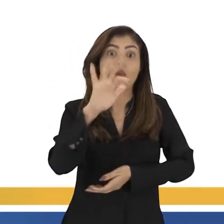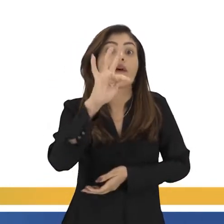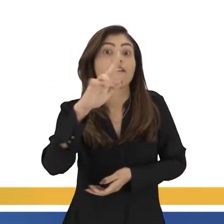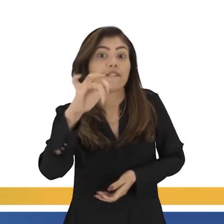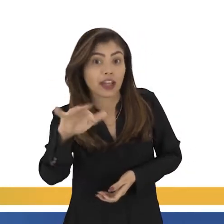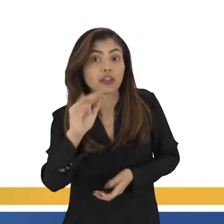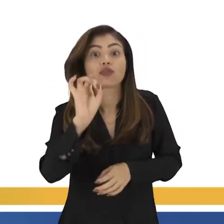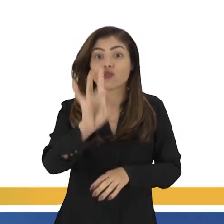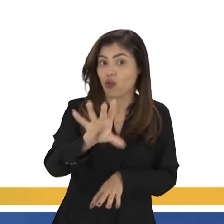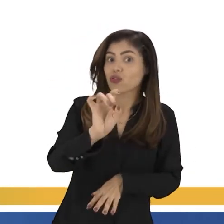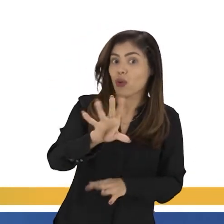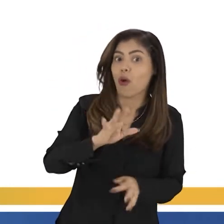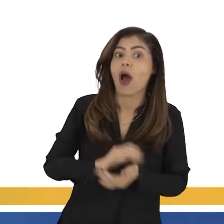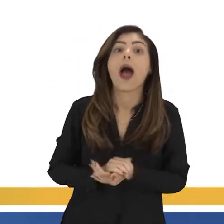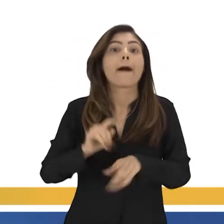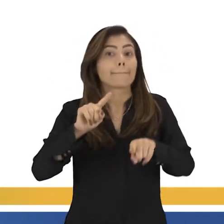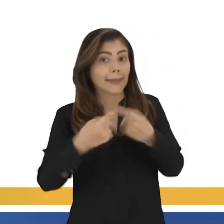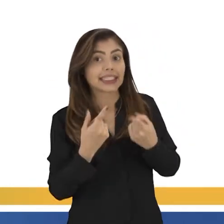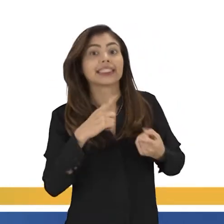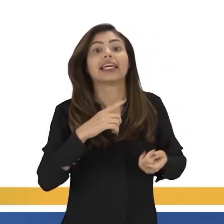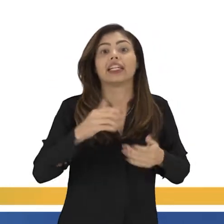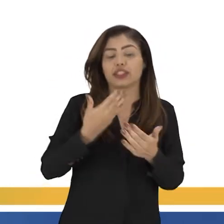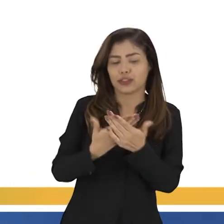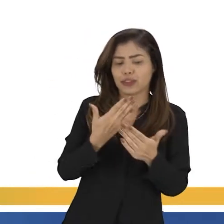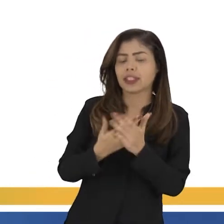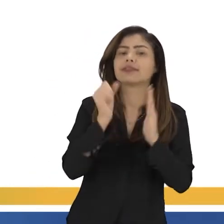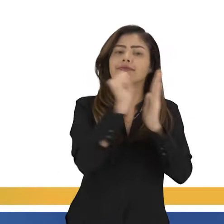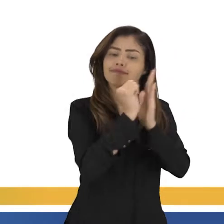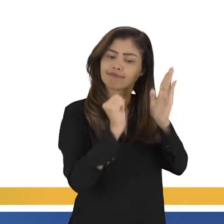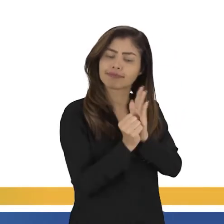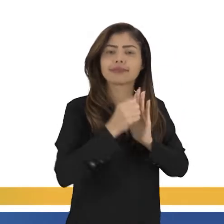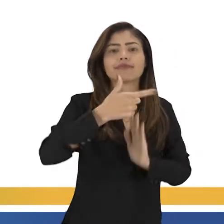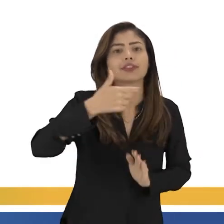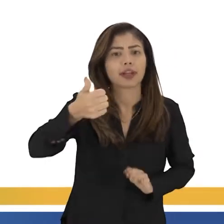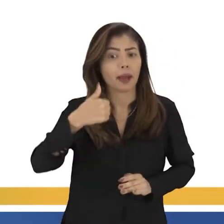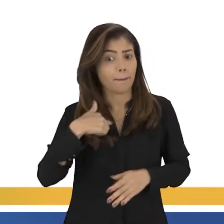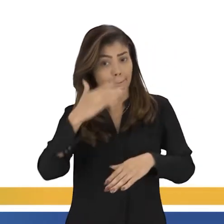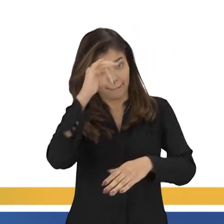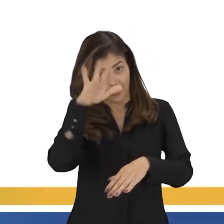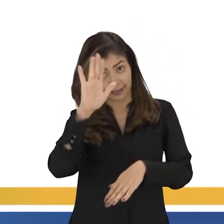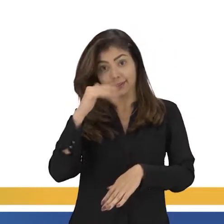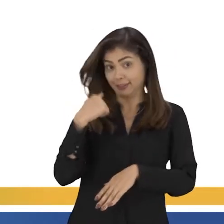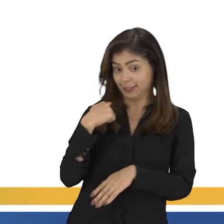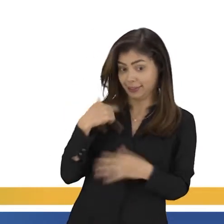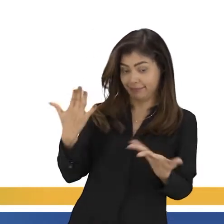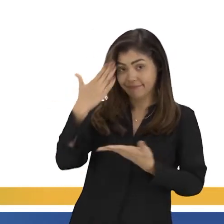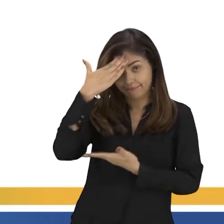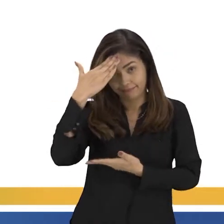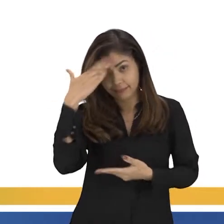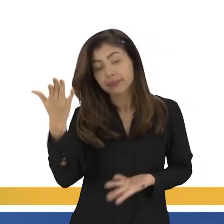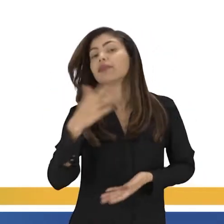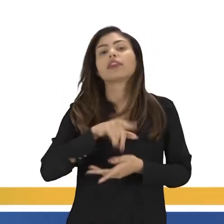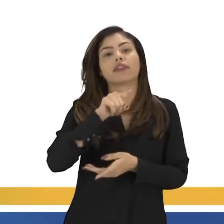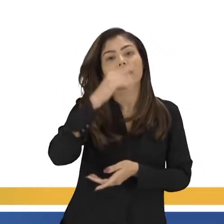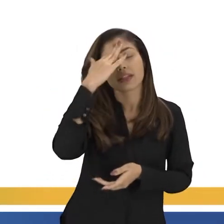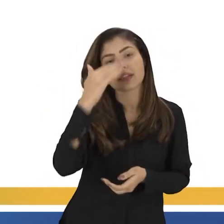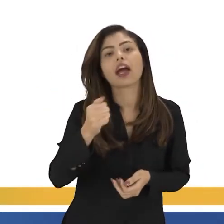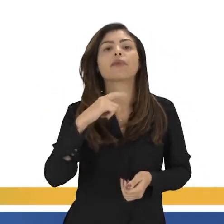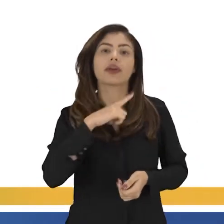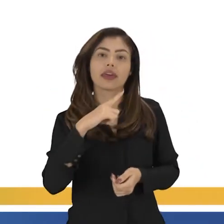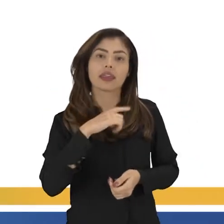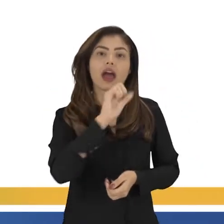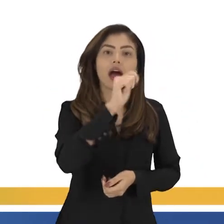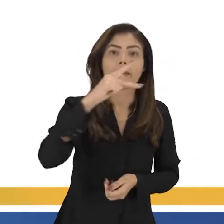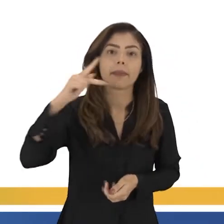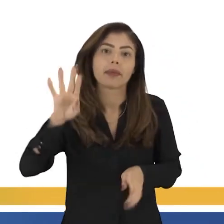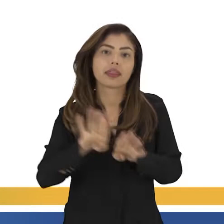efeito tecnológico. Mas você, né, estudante do século XXI, mais antenado do que eu, entende melhor do que eu, você sabe que há programas de